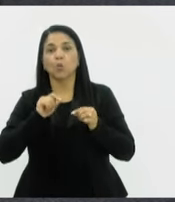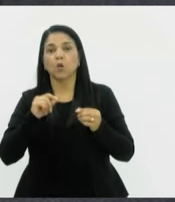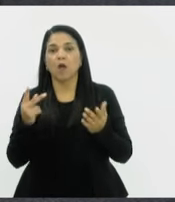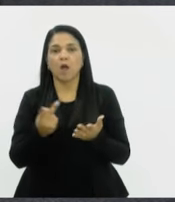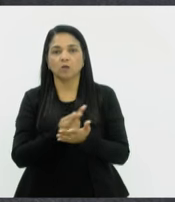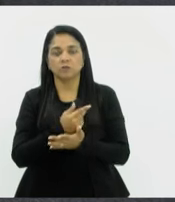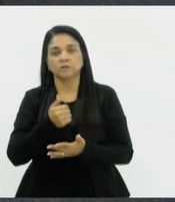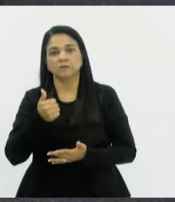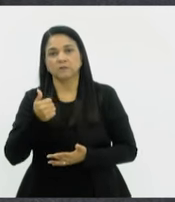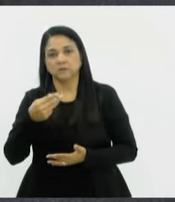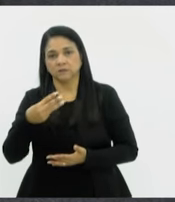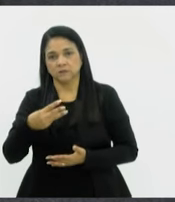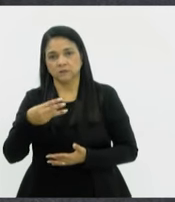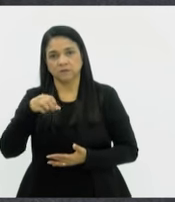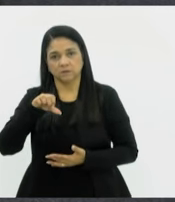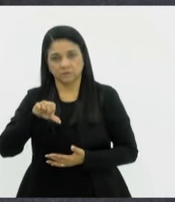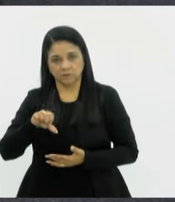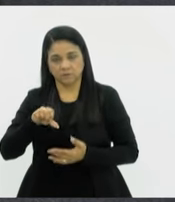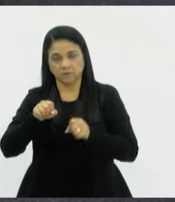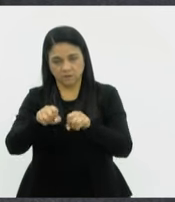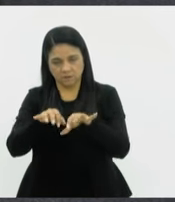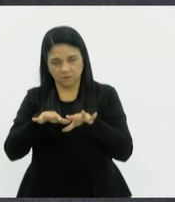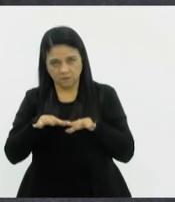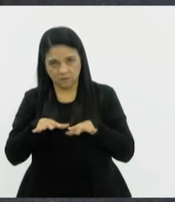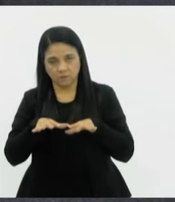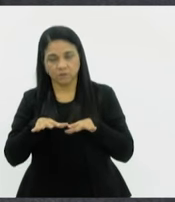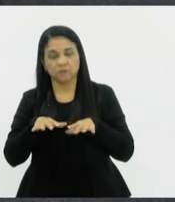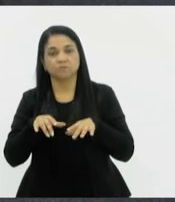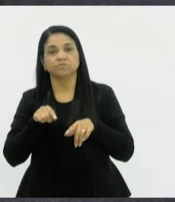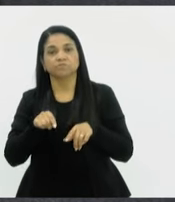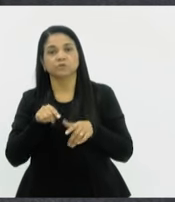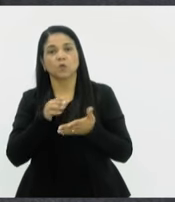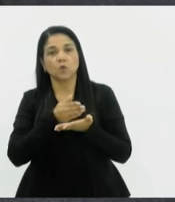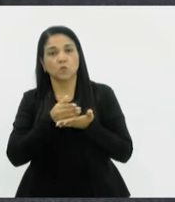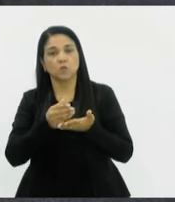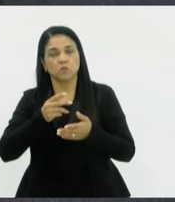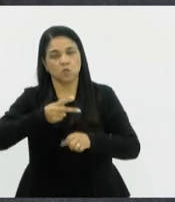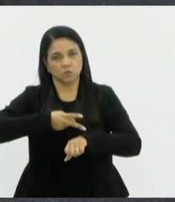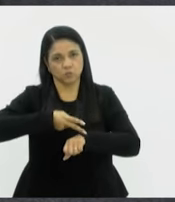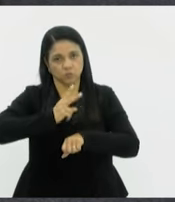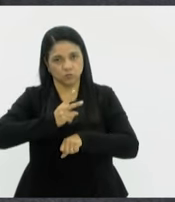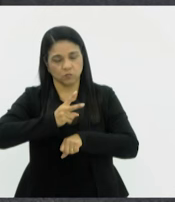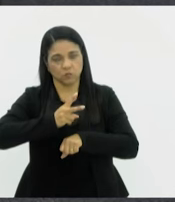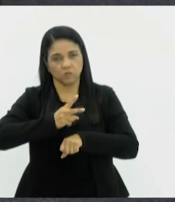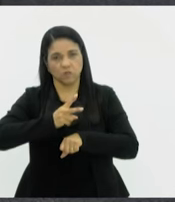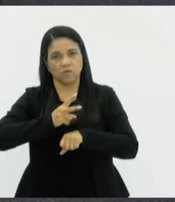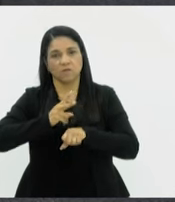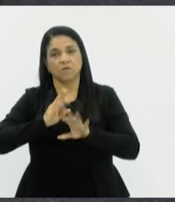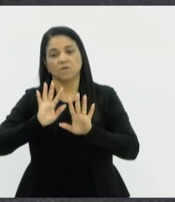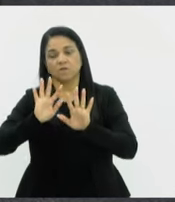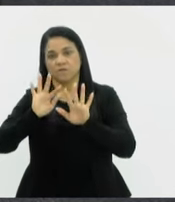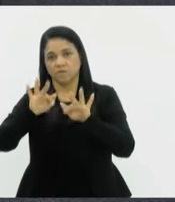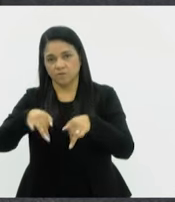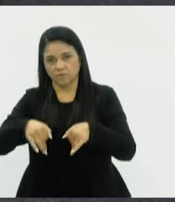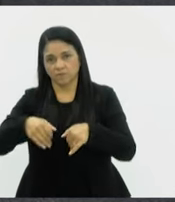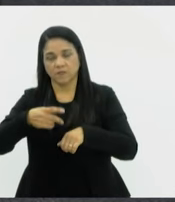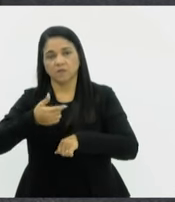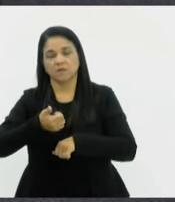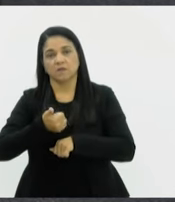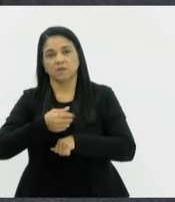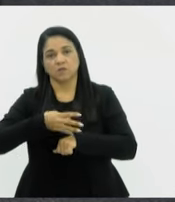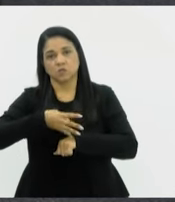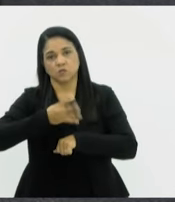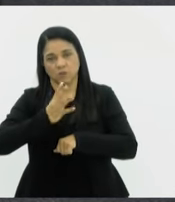na 39ª sessão ordinária, que, iniciada às 14 horas, foi encerrada às